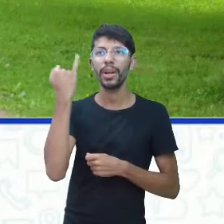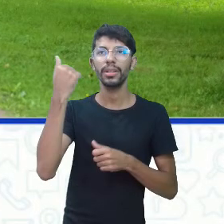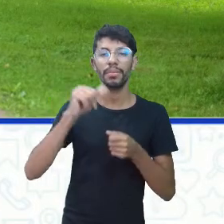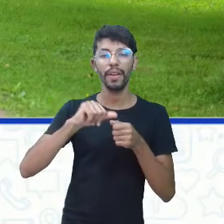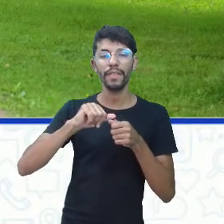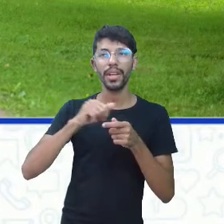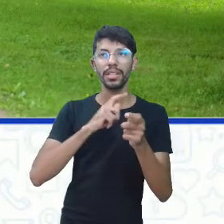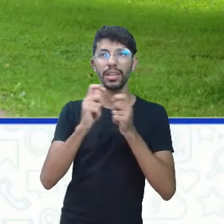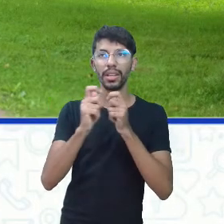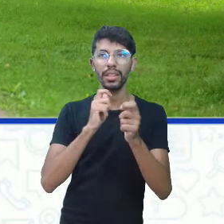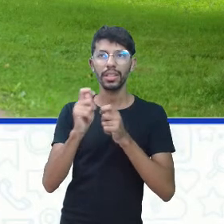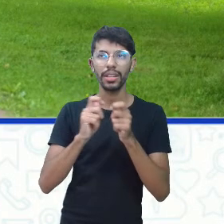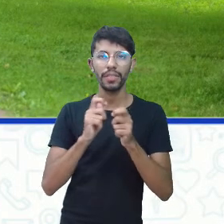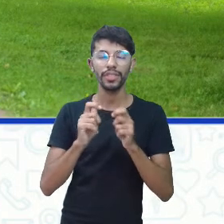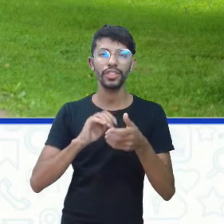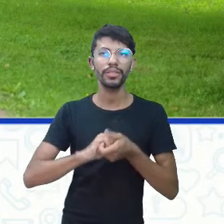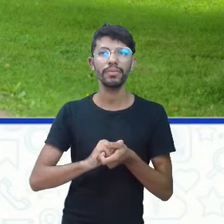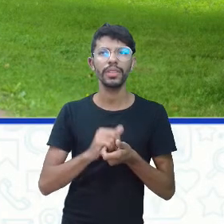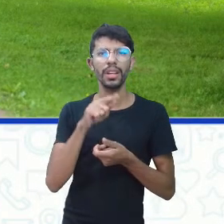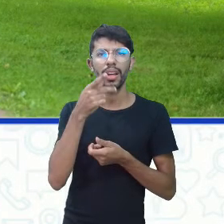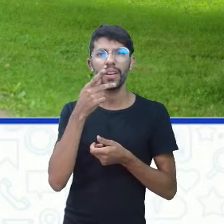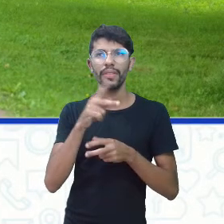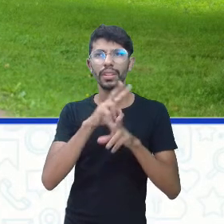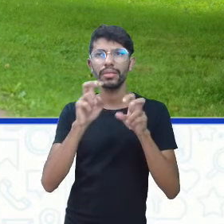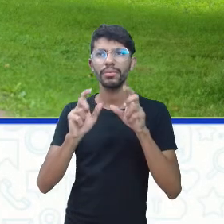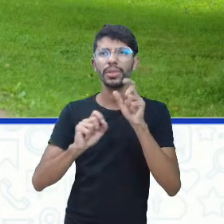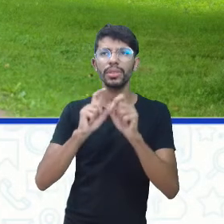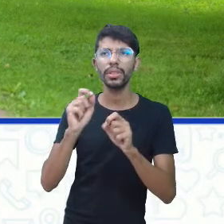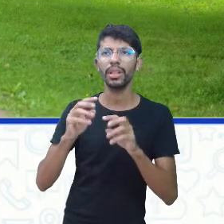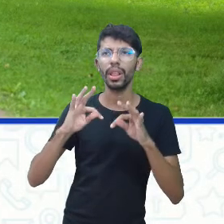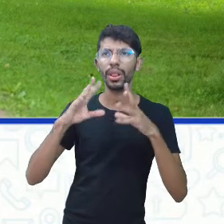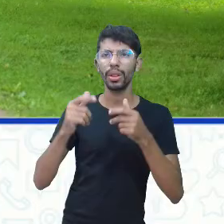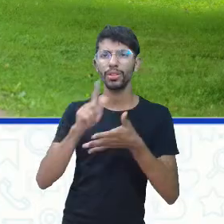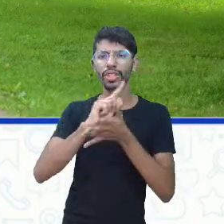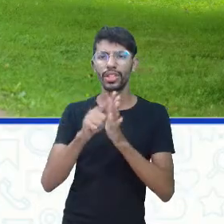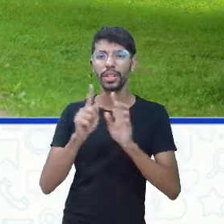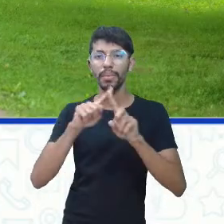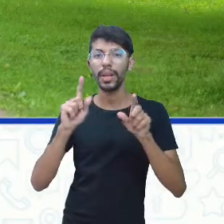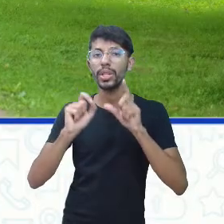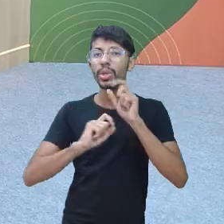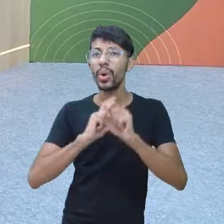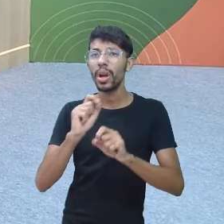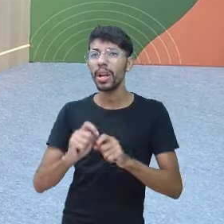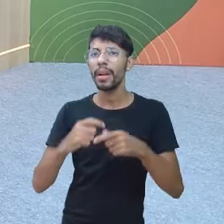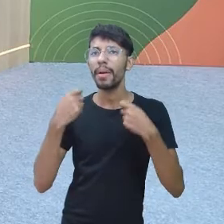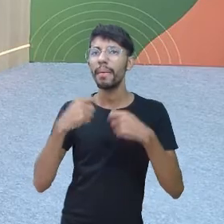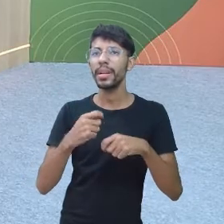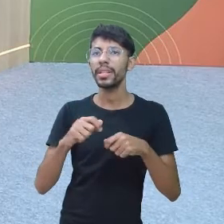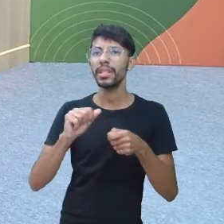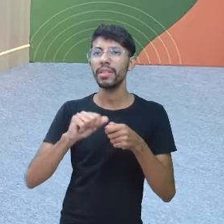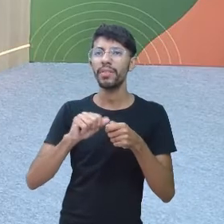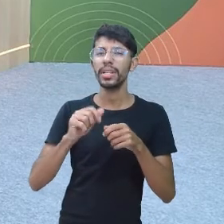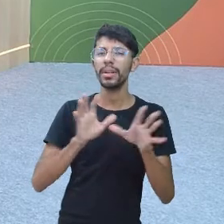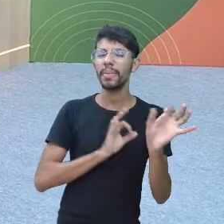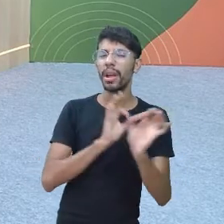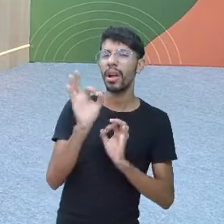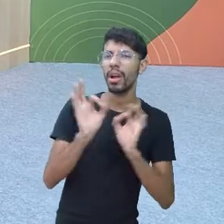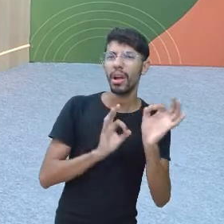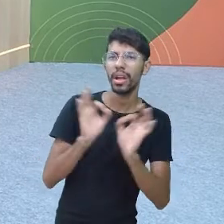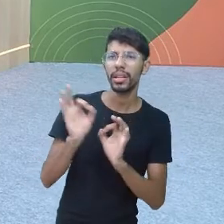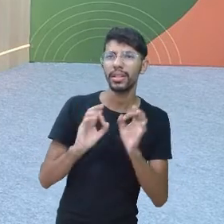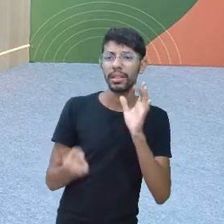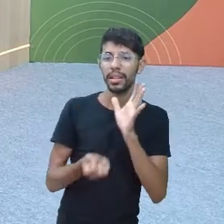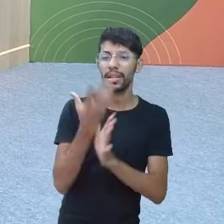fazer numa entrevista, Vivi? Você está falando aí de todo o gênero, mas o que é que eu preciso fazer para me organizar e